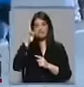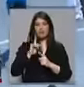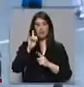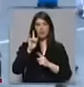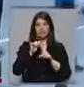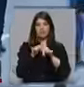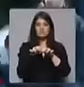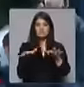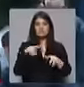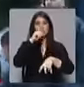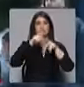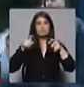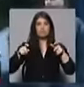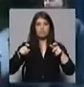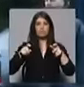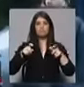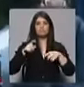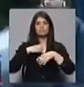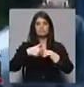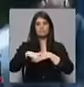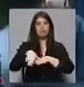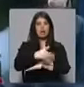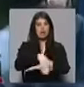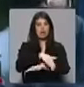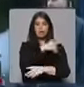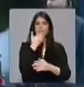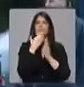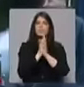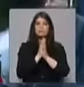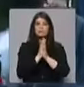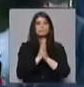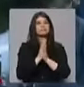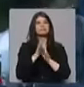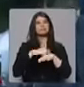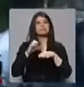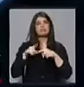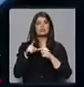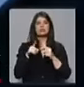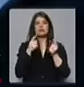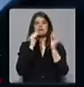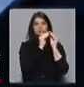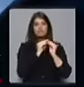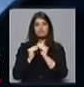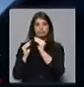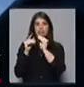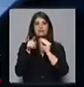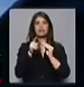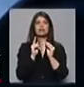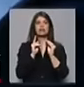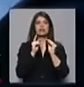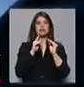várias pessoas saíram às ruas respondendo ao apelo lançado nas redes sociais. Ala kulli hal ya